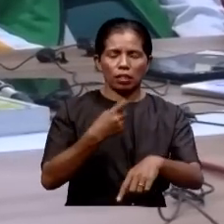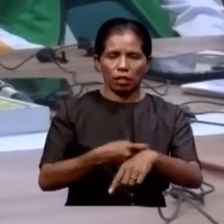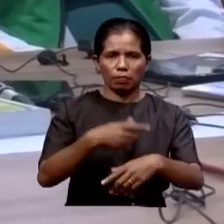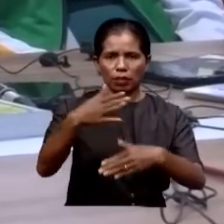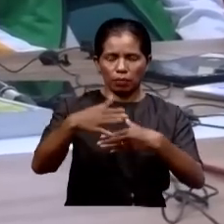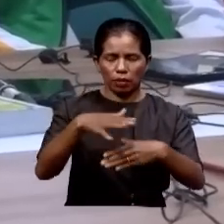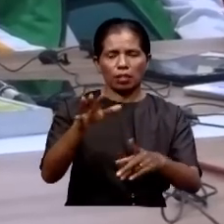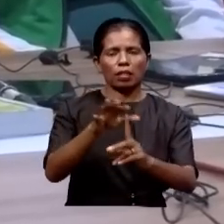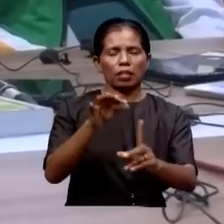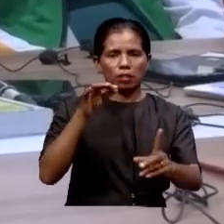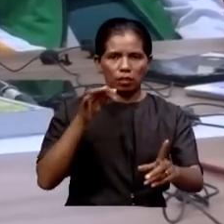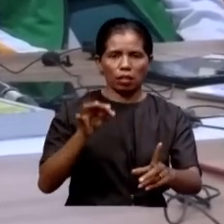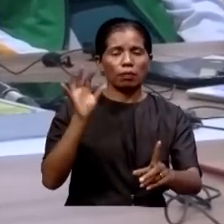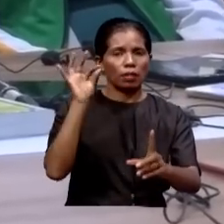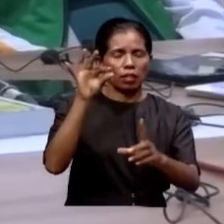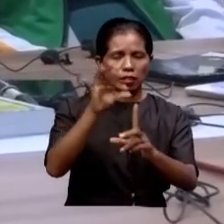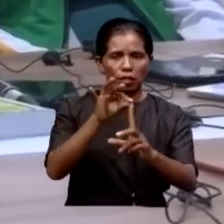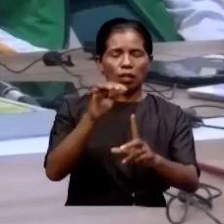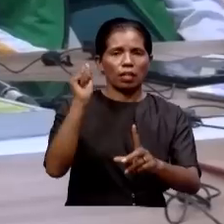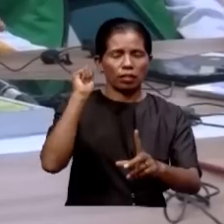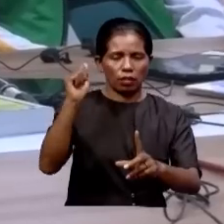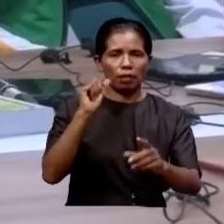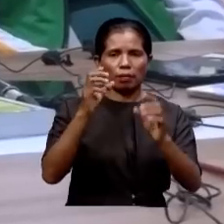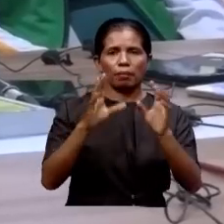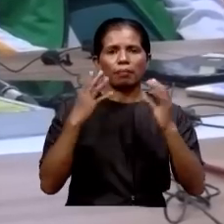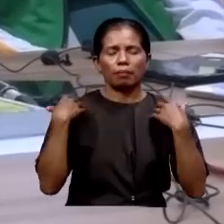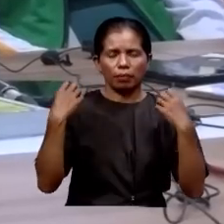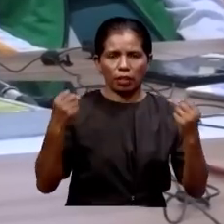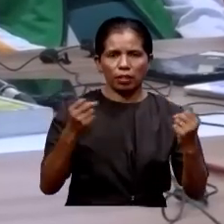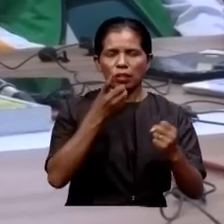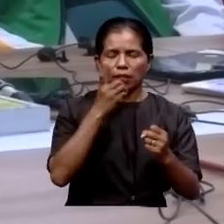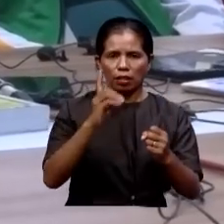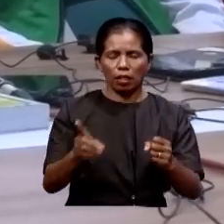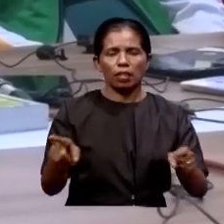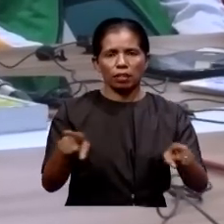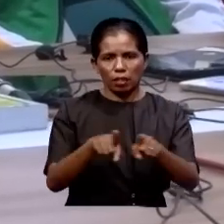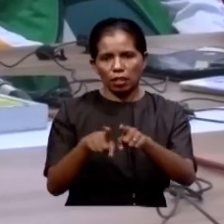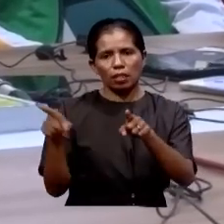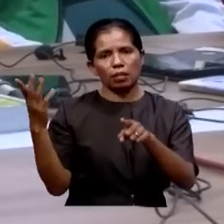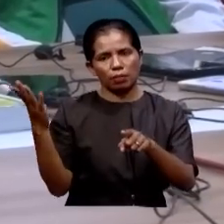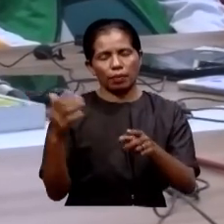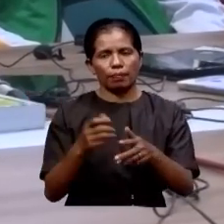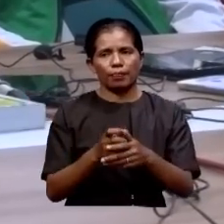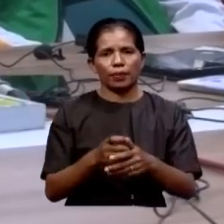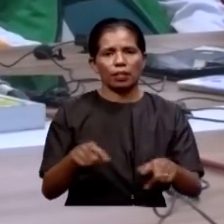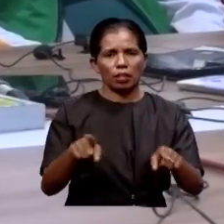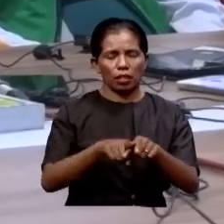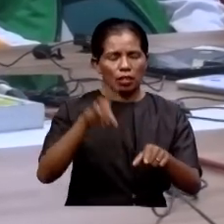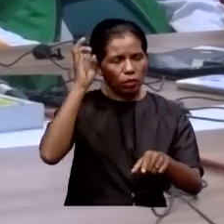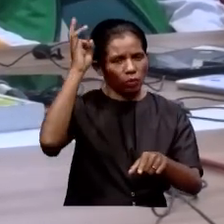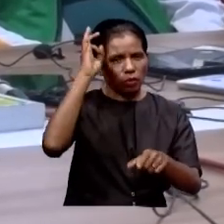Elisaun man-mana zona mak itabot brani hodi declara kata kansane hane saneba. Hidane duvidas